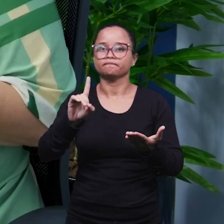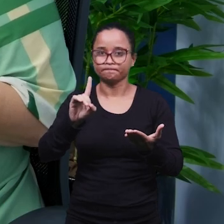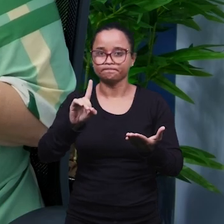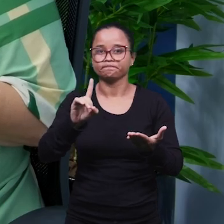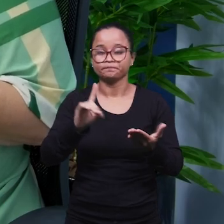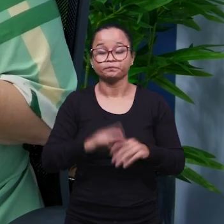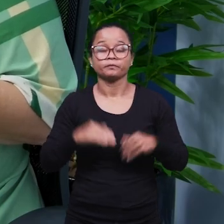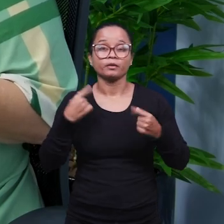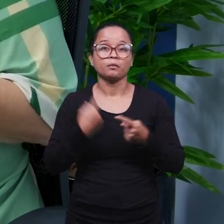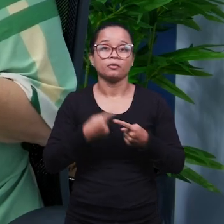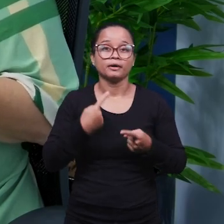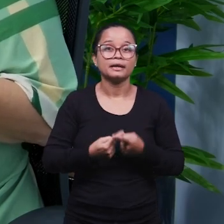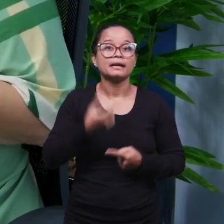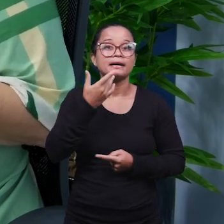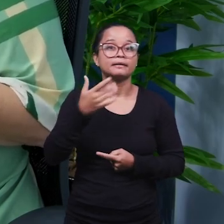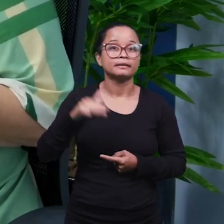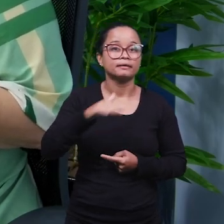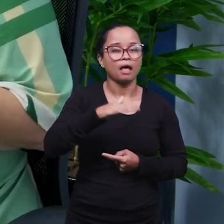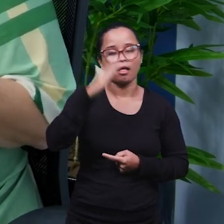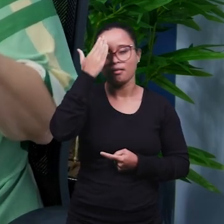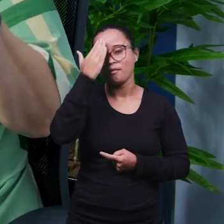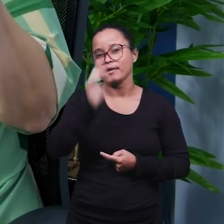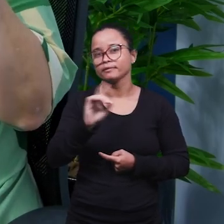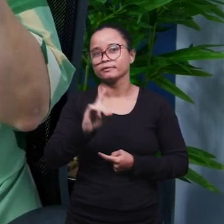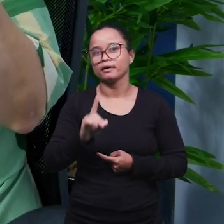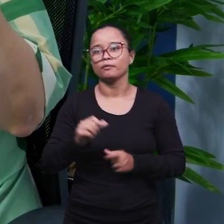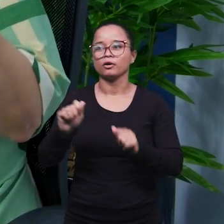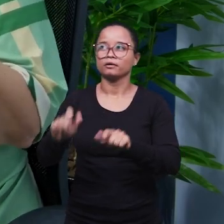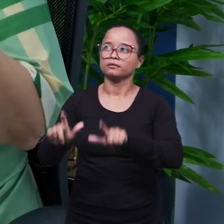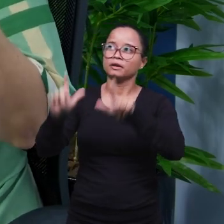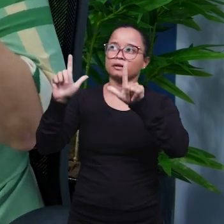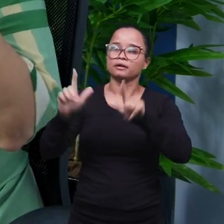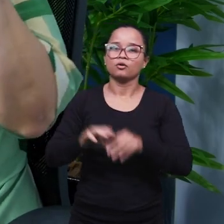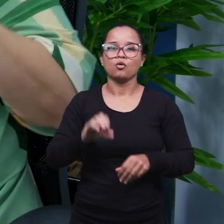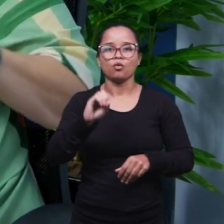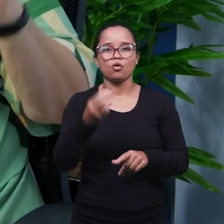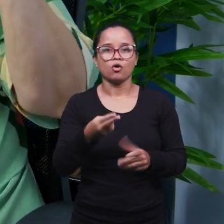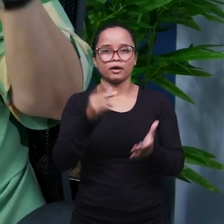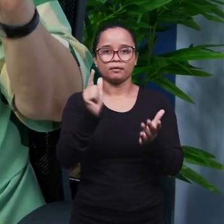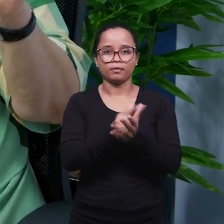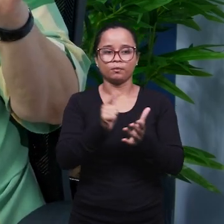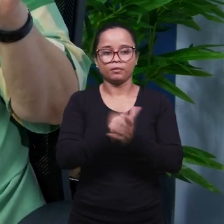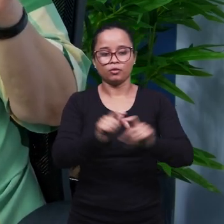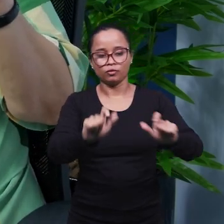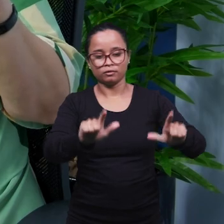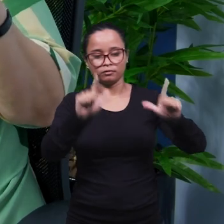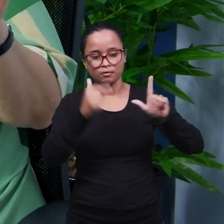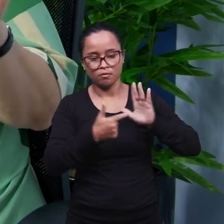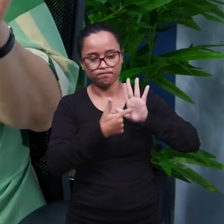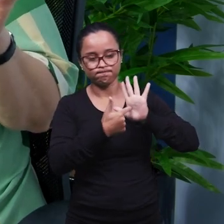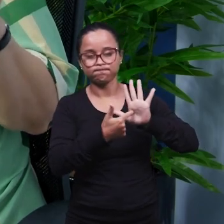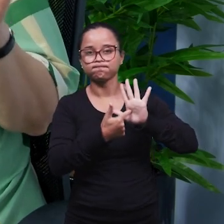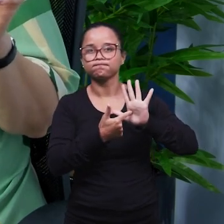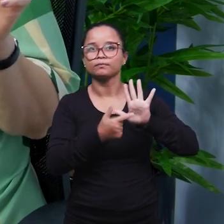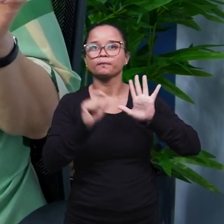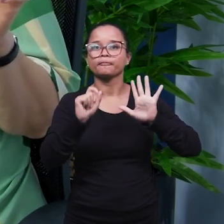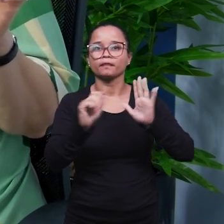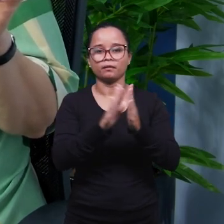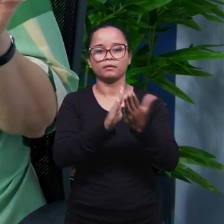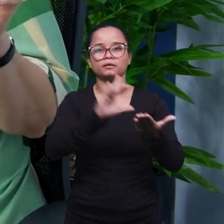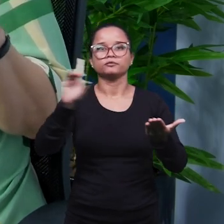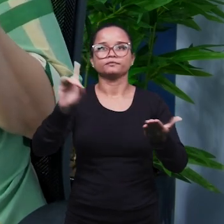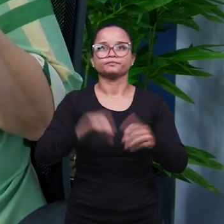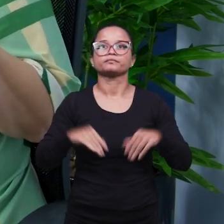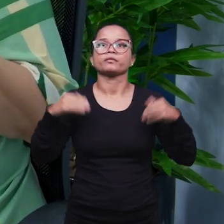na Bíblia. Porque a criança não vai entender que aquela projeção ou aquela folha que você mostra, que aquilo é